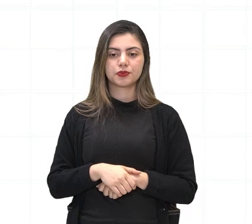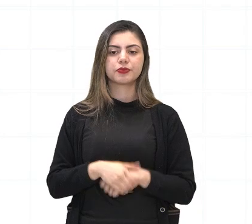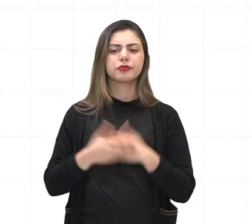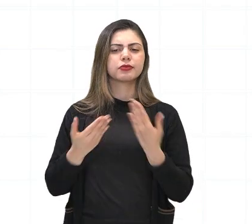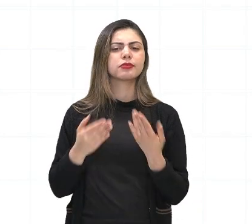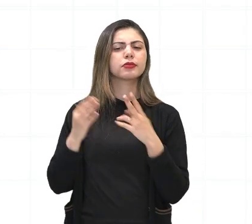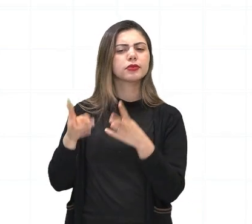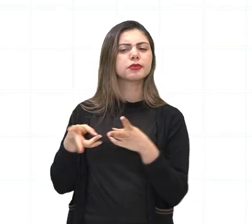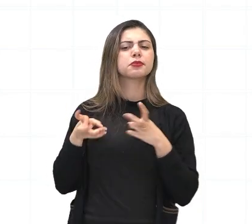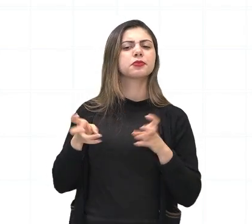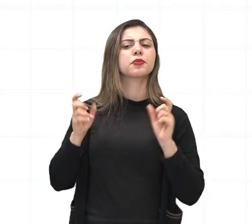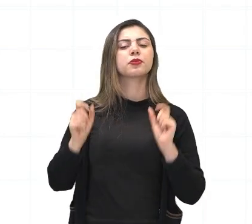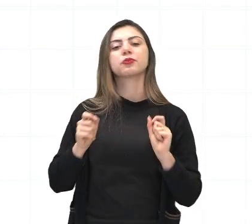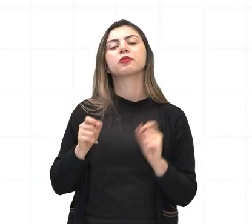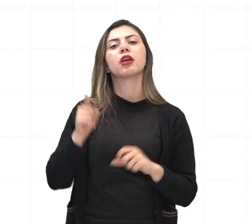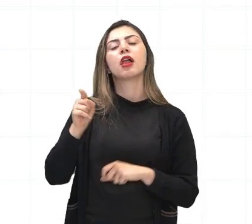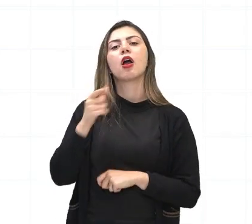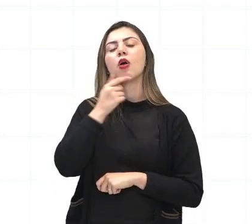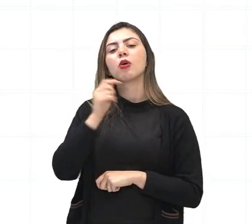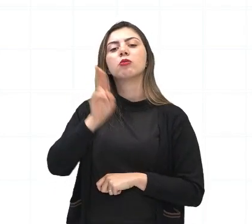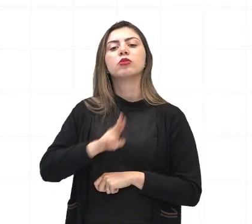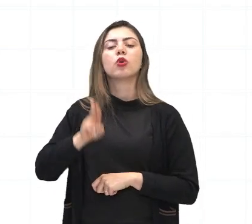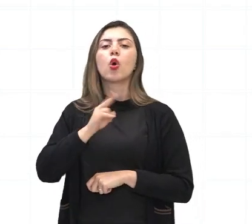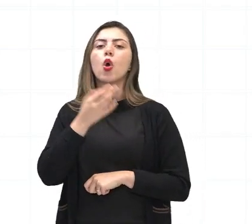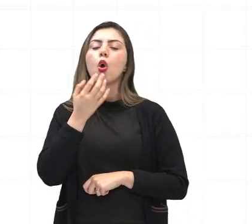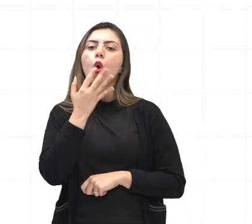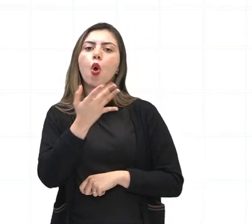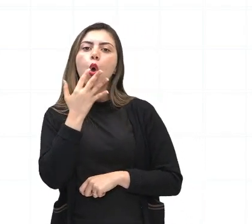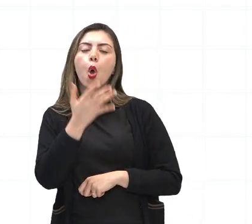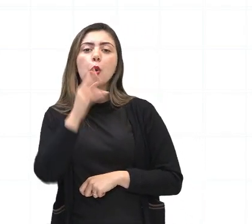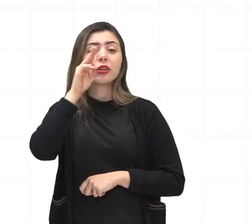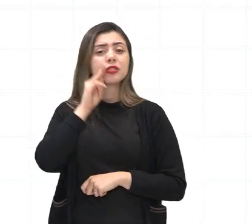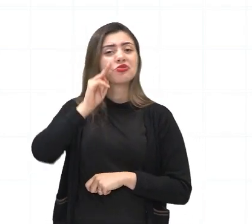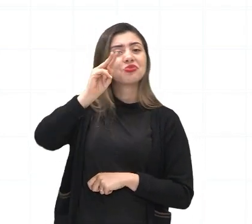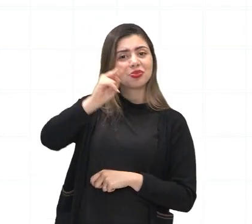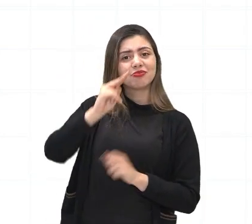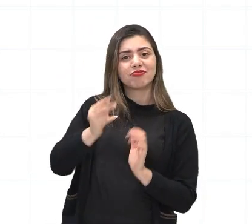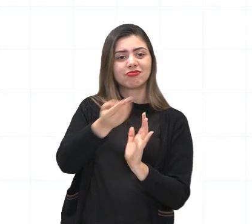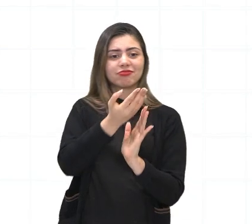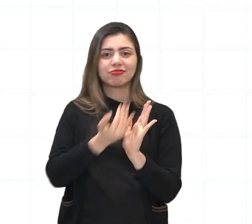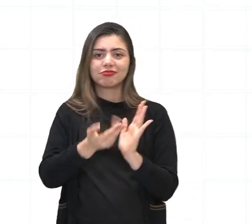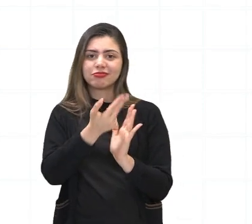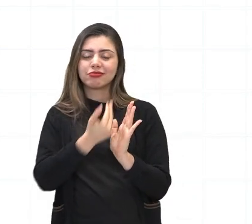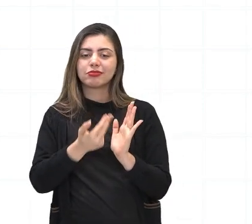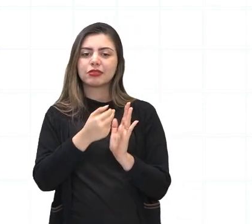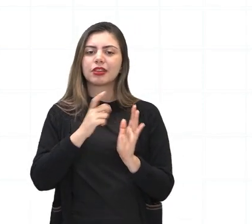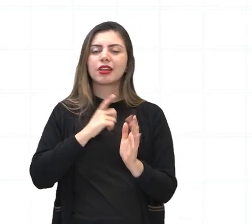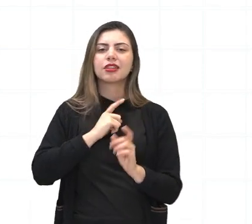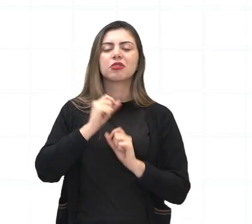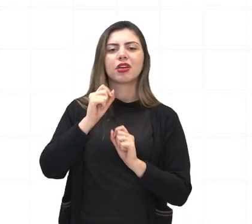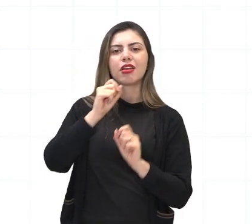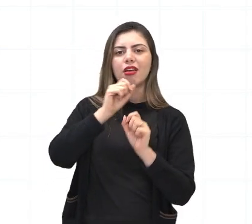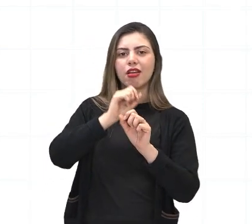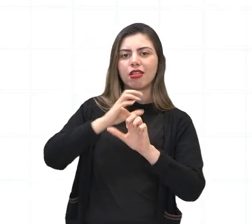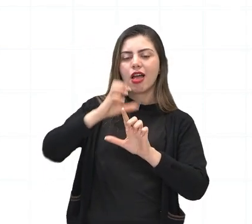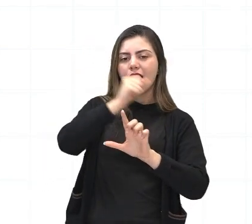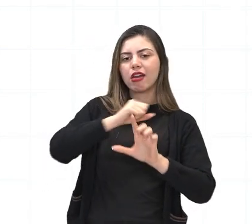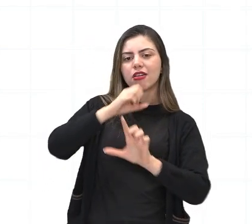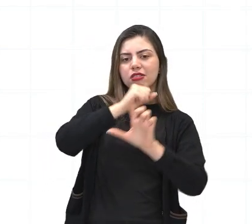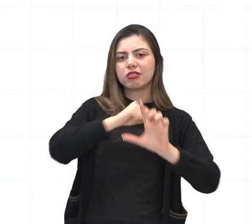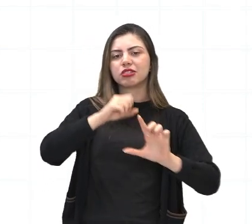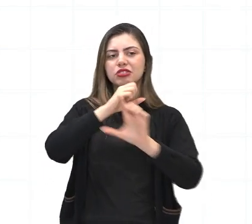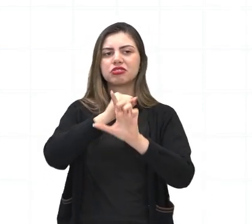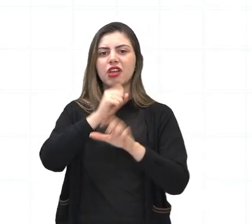percebe que ele utilizou Cores Vivas a gente tem um laranja um neon uma Amarelo um